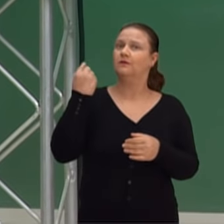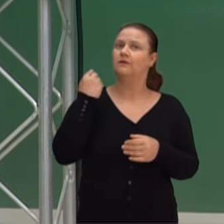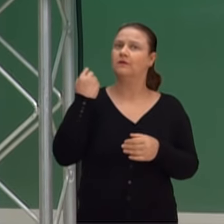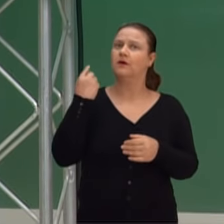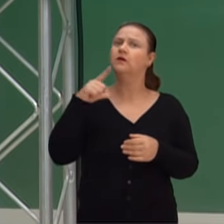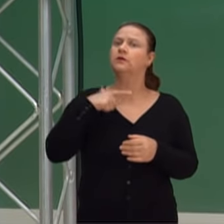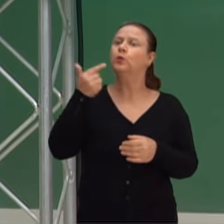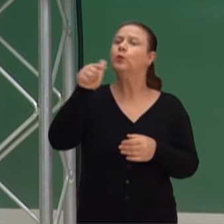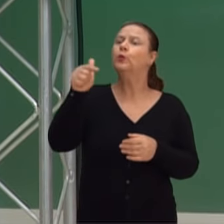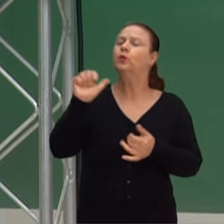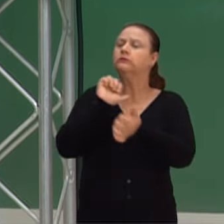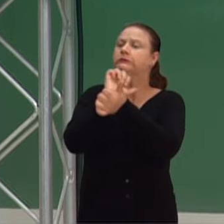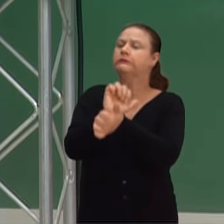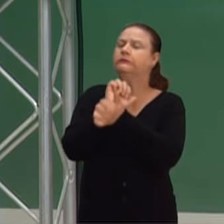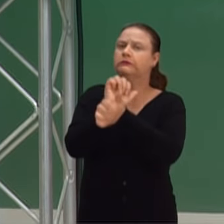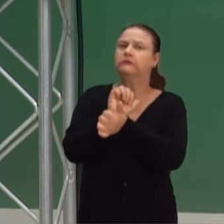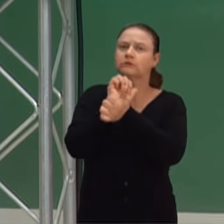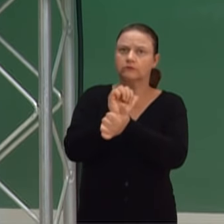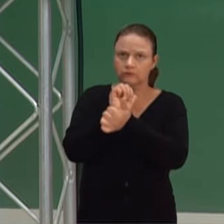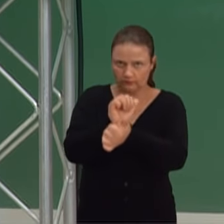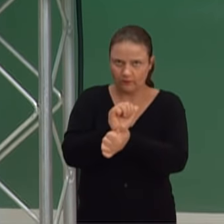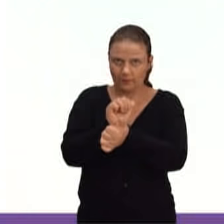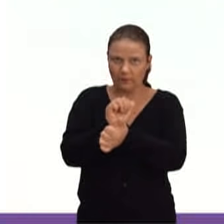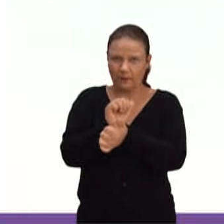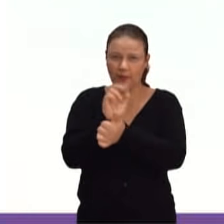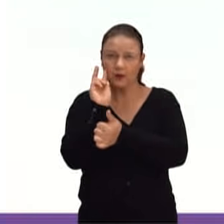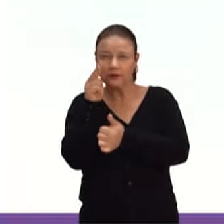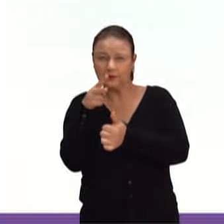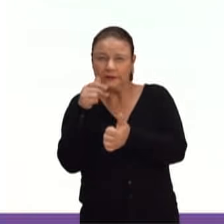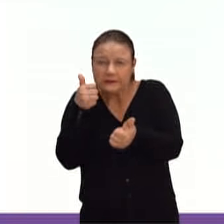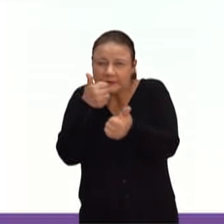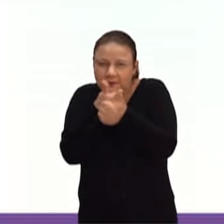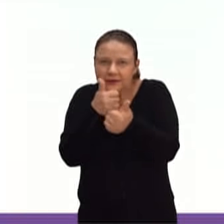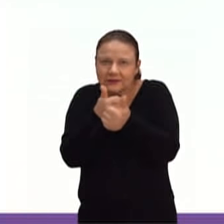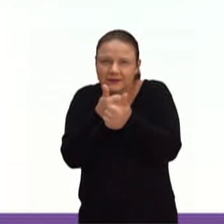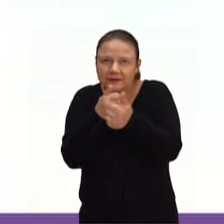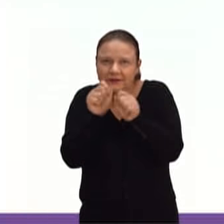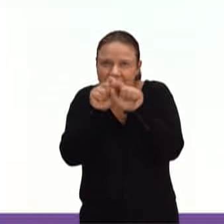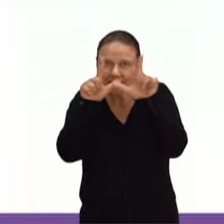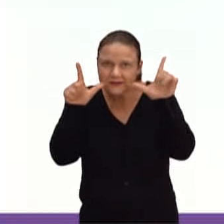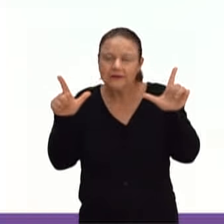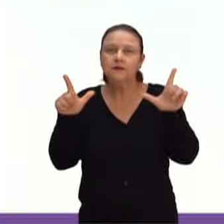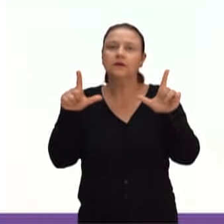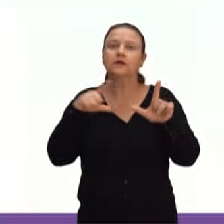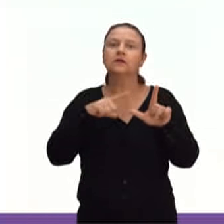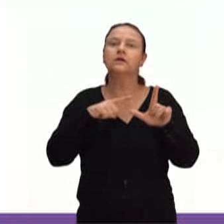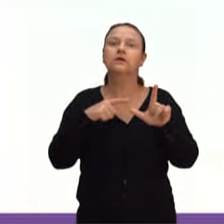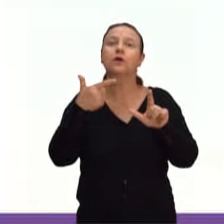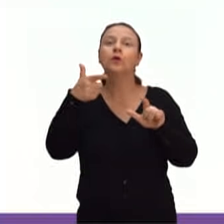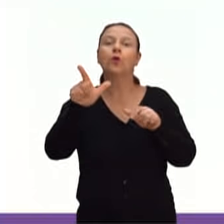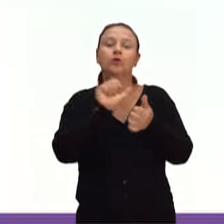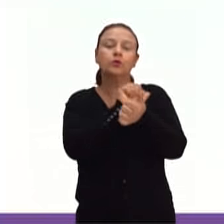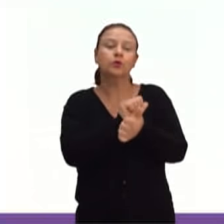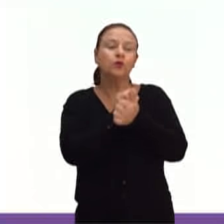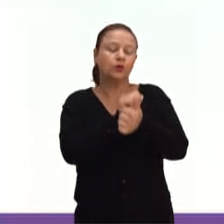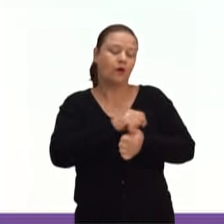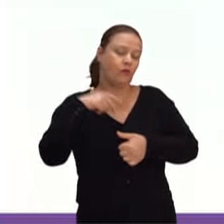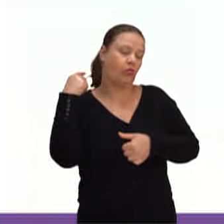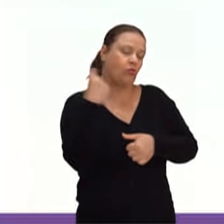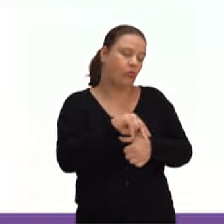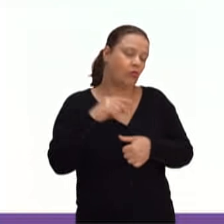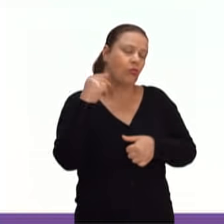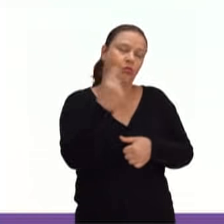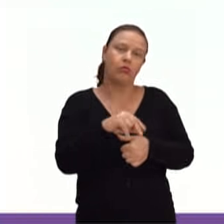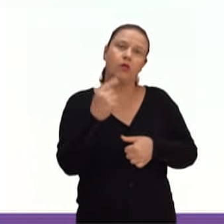perceber, lá no fundinho. Isso, aproxima lá que você vai conseguir ver. E você vai ter um escravo batendo em outro que está amarrado num tronco